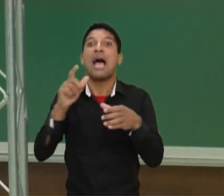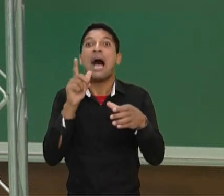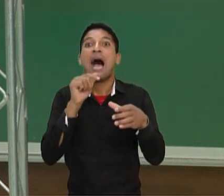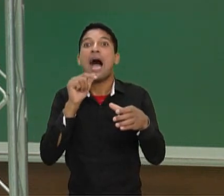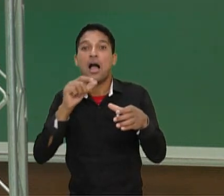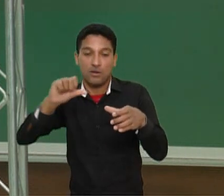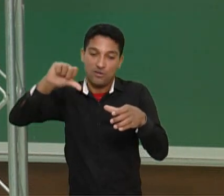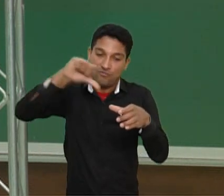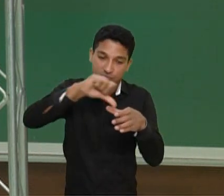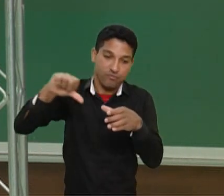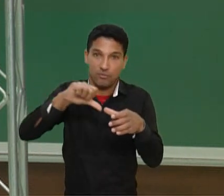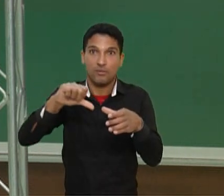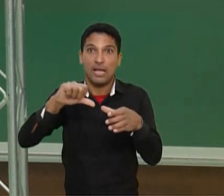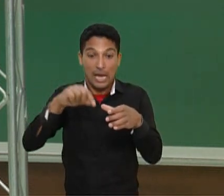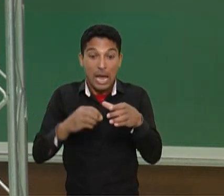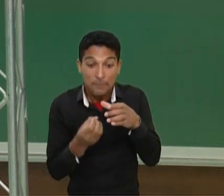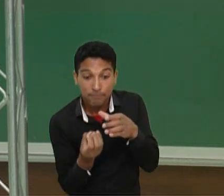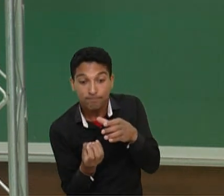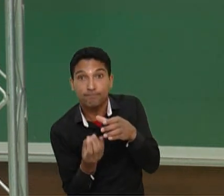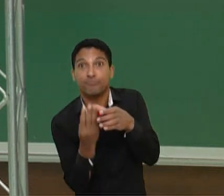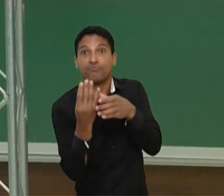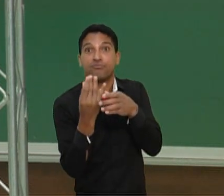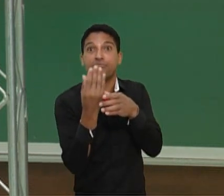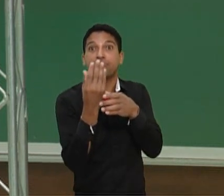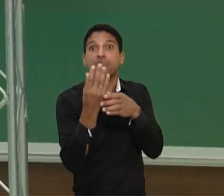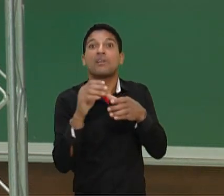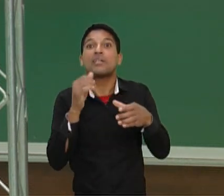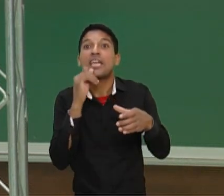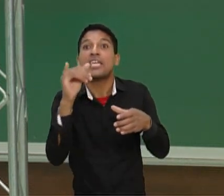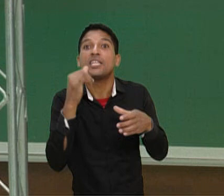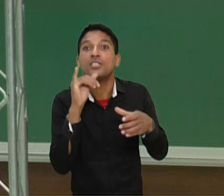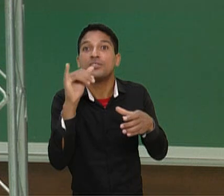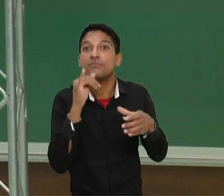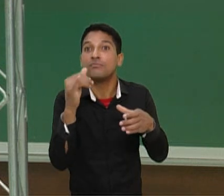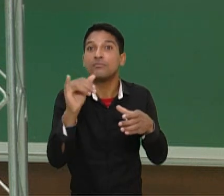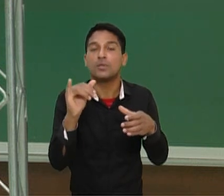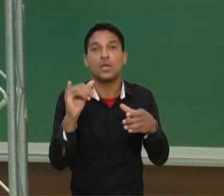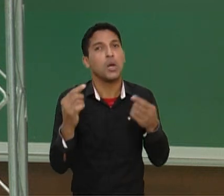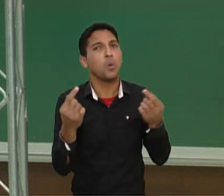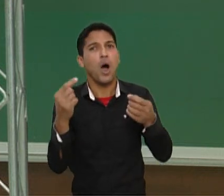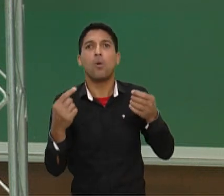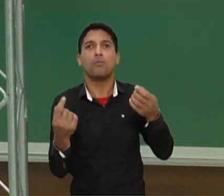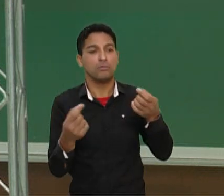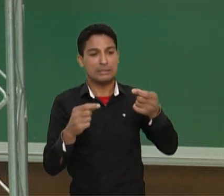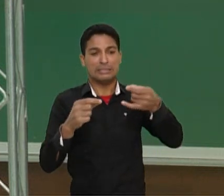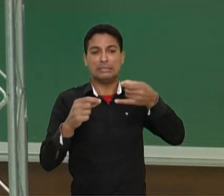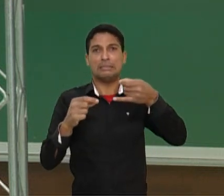abaixo, marque qual deles ou quais deles